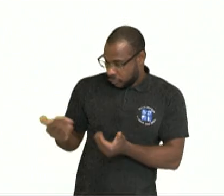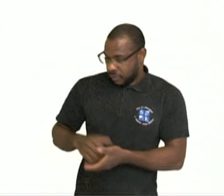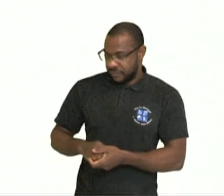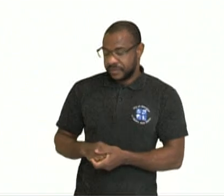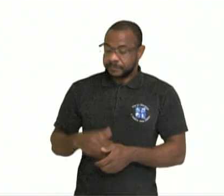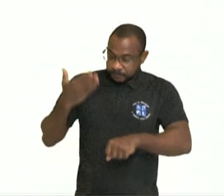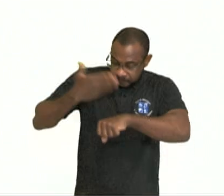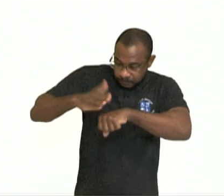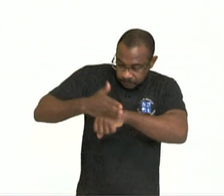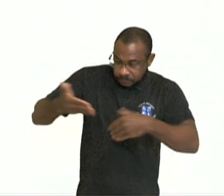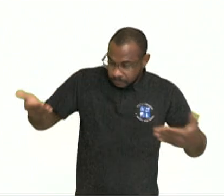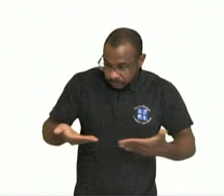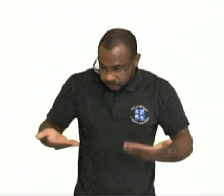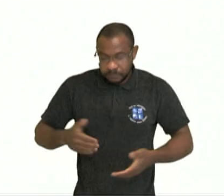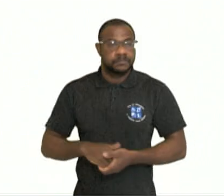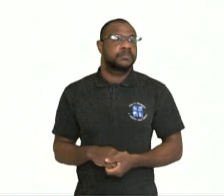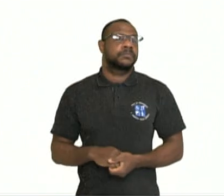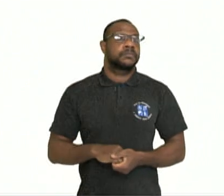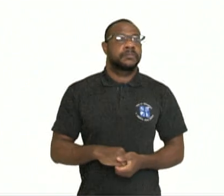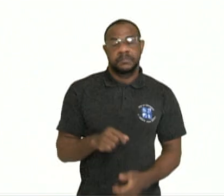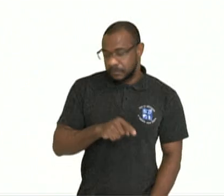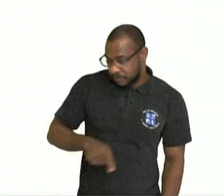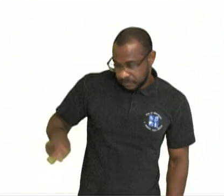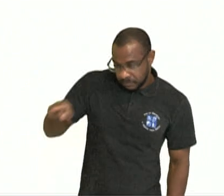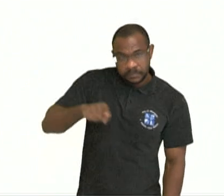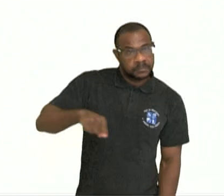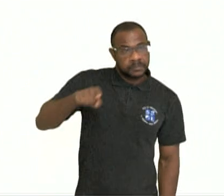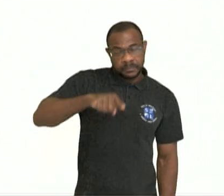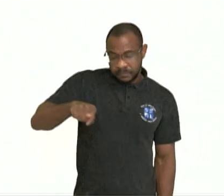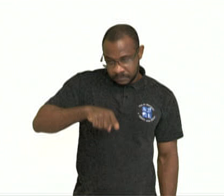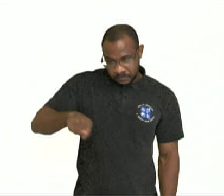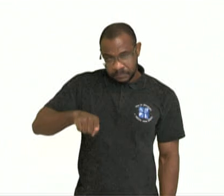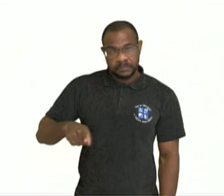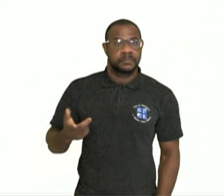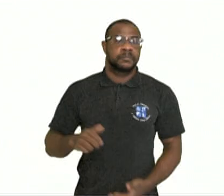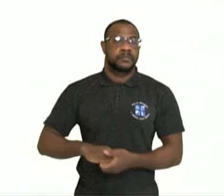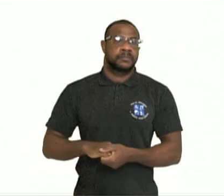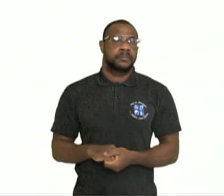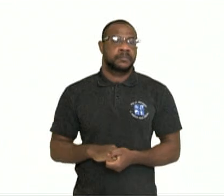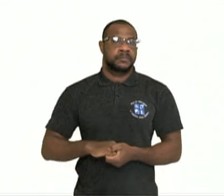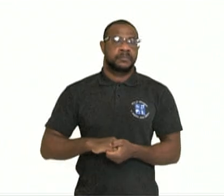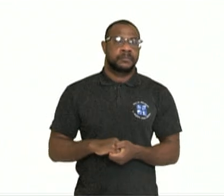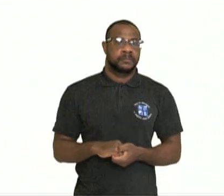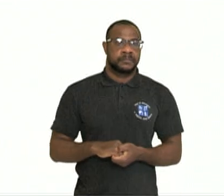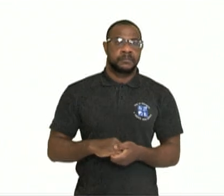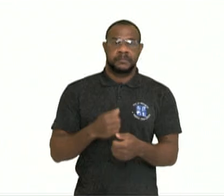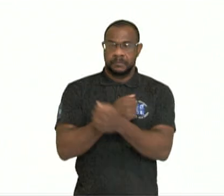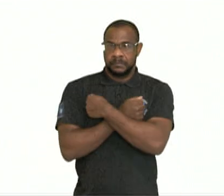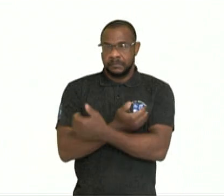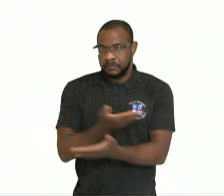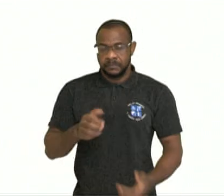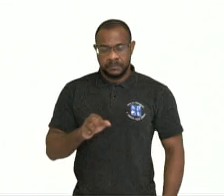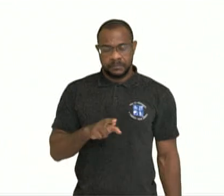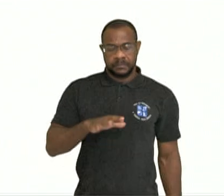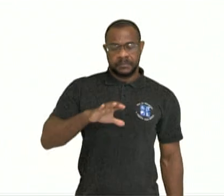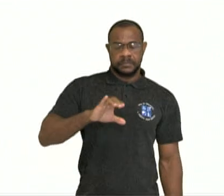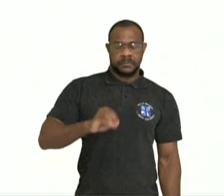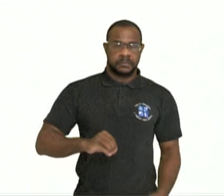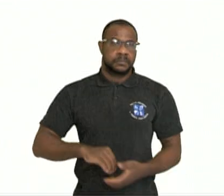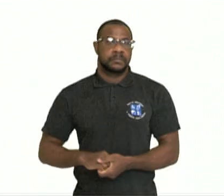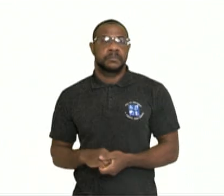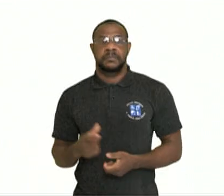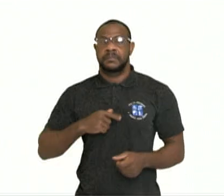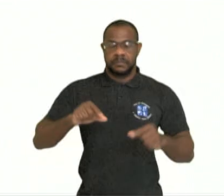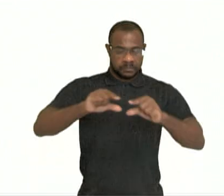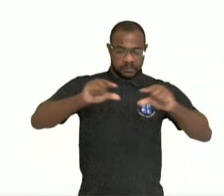Beatriz Sofia Alves. Para você, um abracíssimo deste seu velho amigo Érico. temos trechos